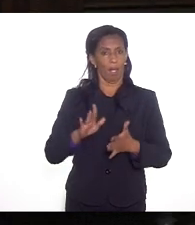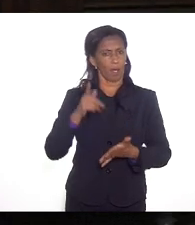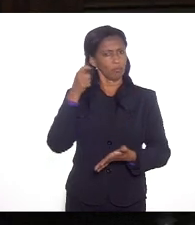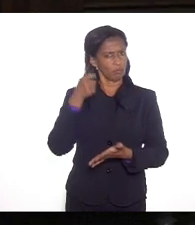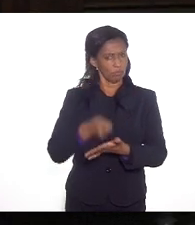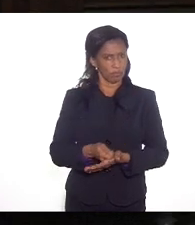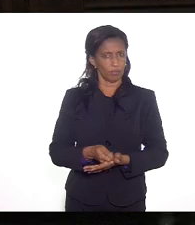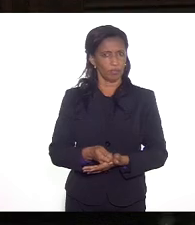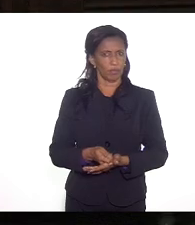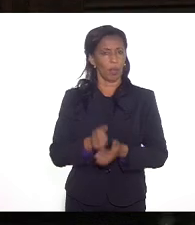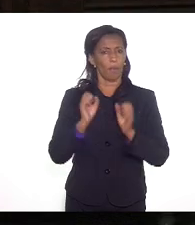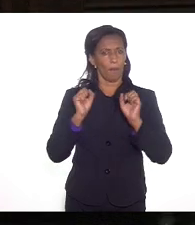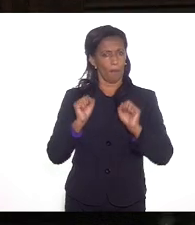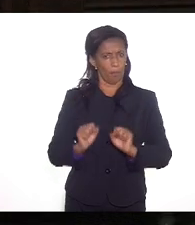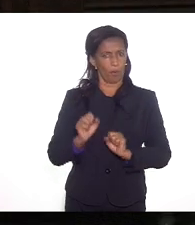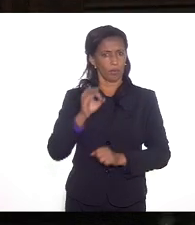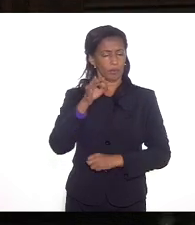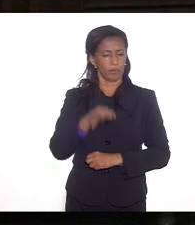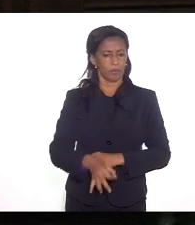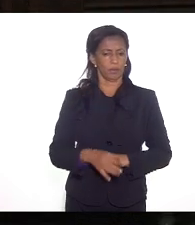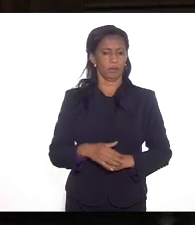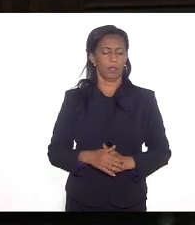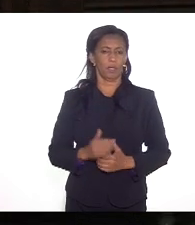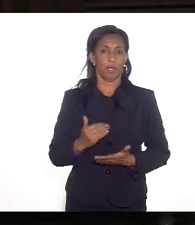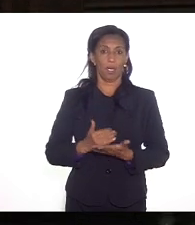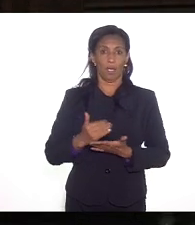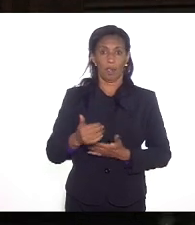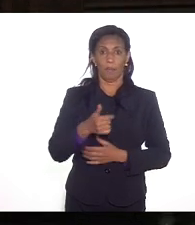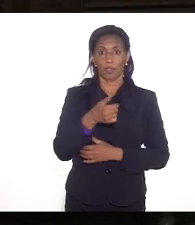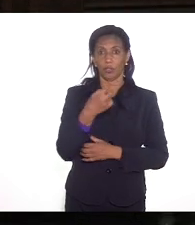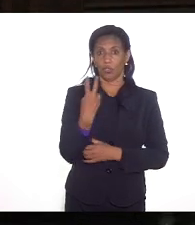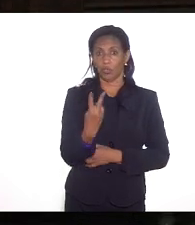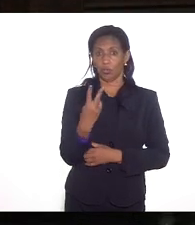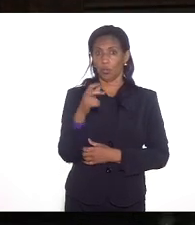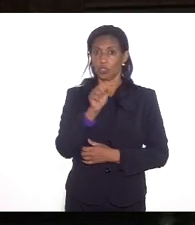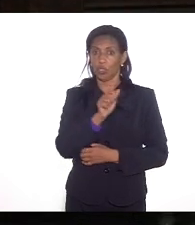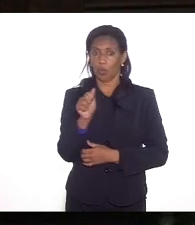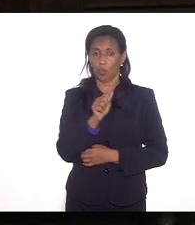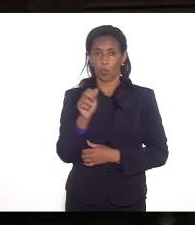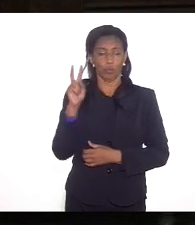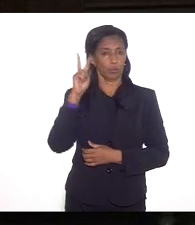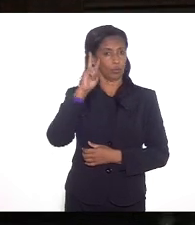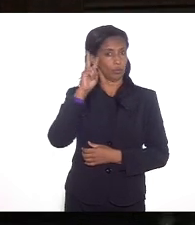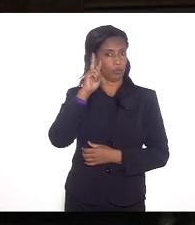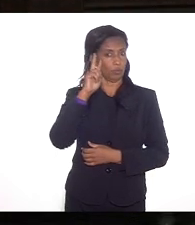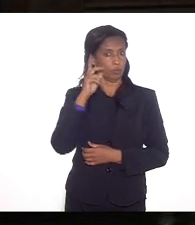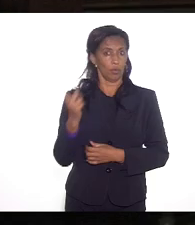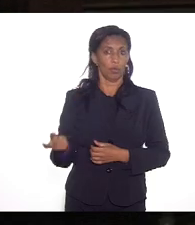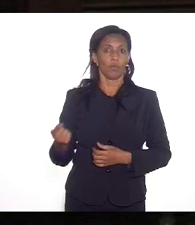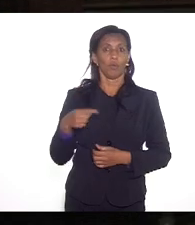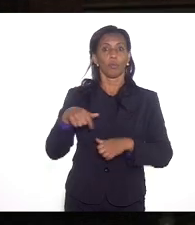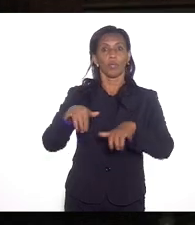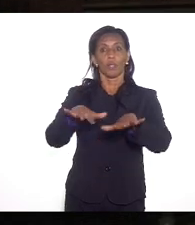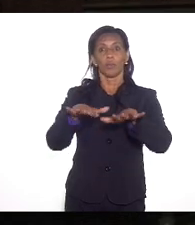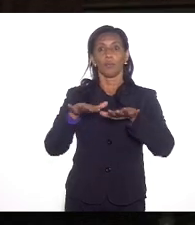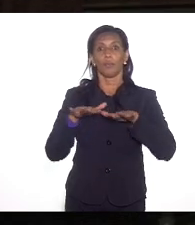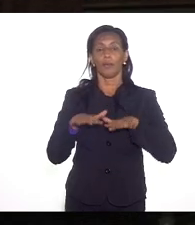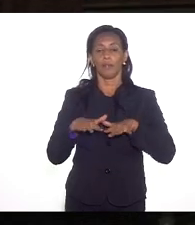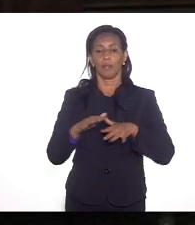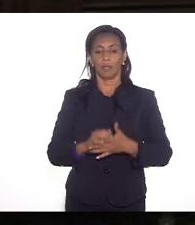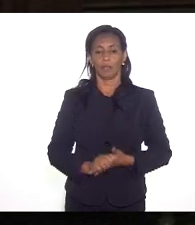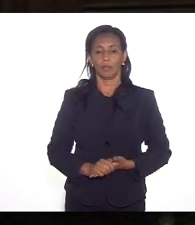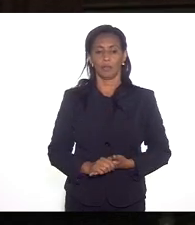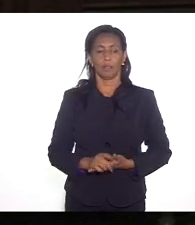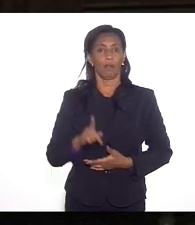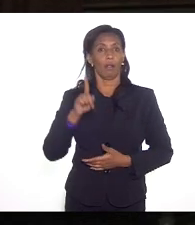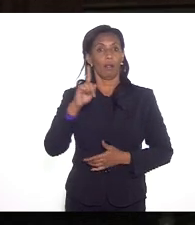dever cumprido podem ter certeza a partir de 2 de agosto segunda-feira estaremos no plenário